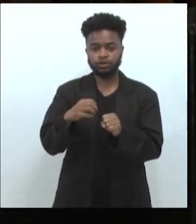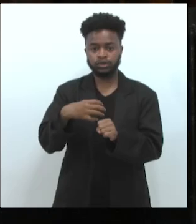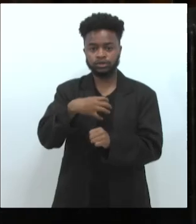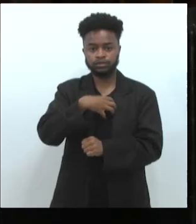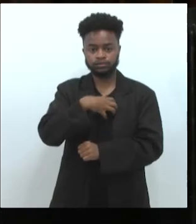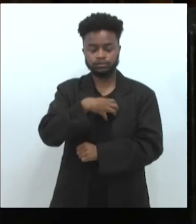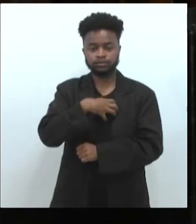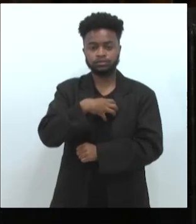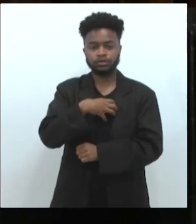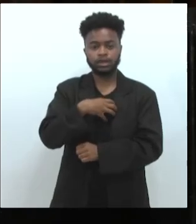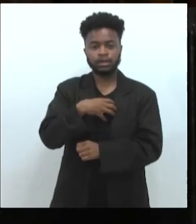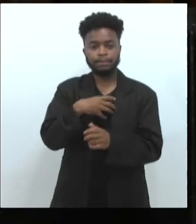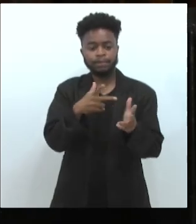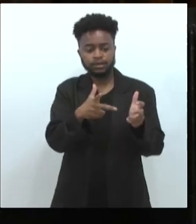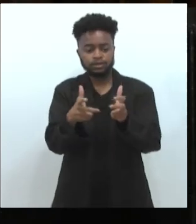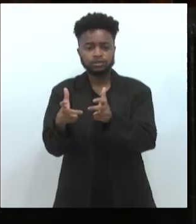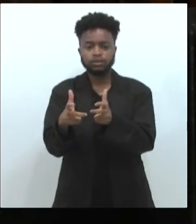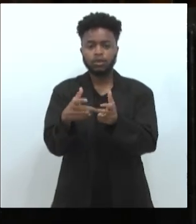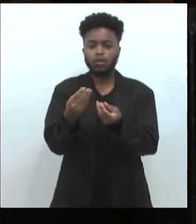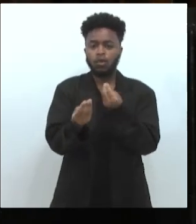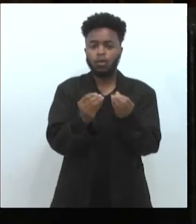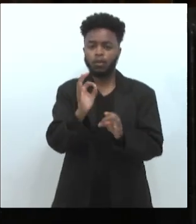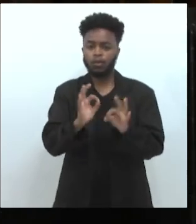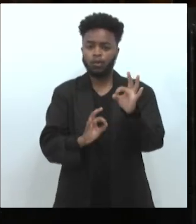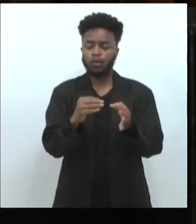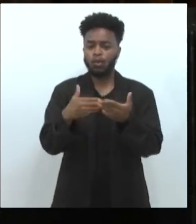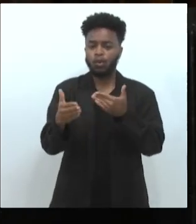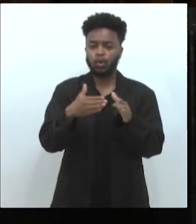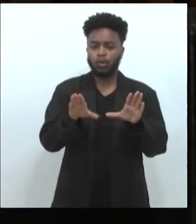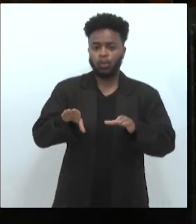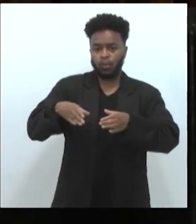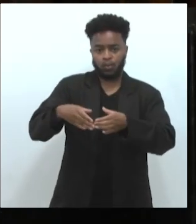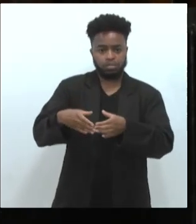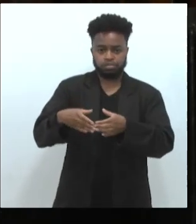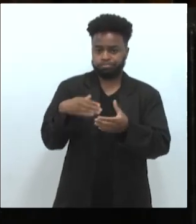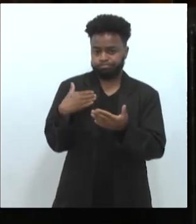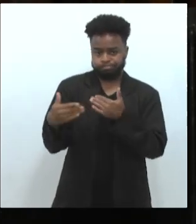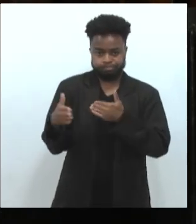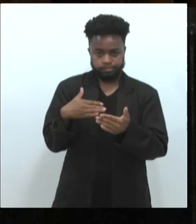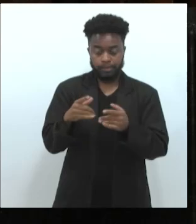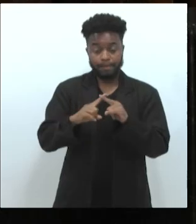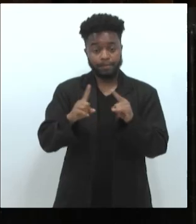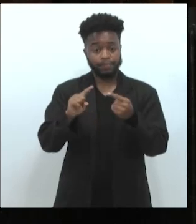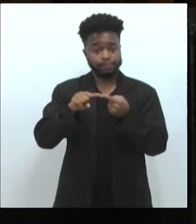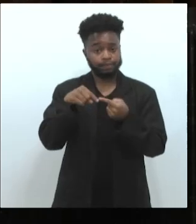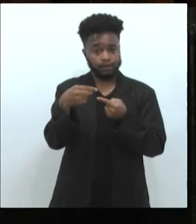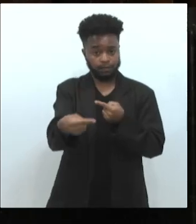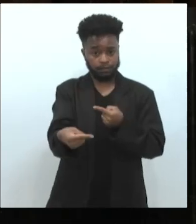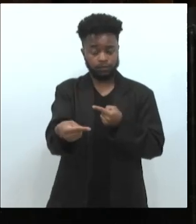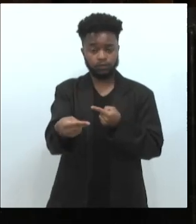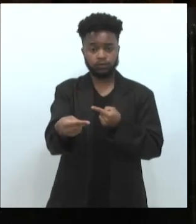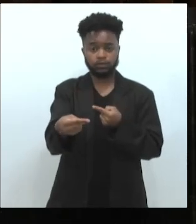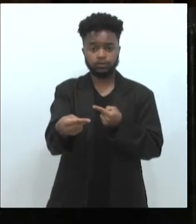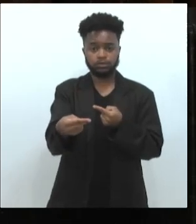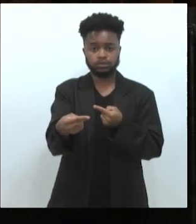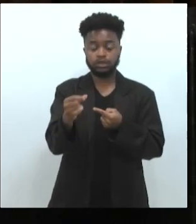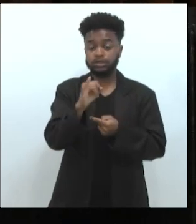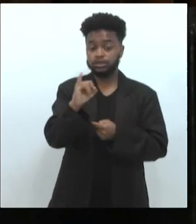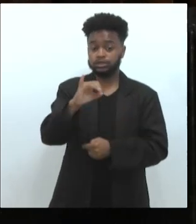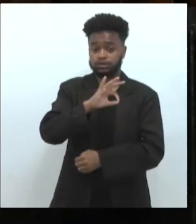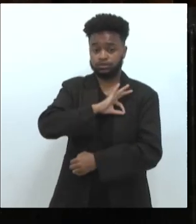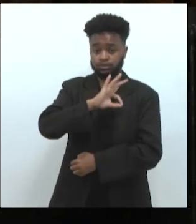organizado, seja de que comando for, e logo a seguir, quando a